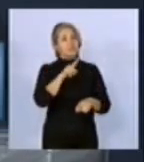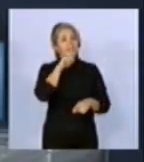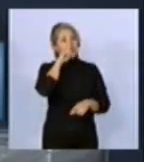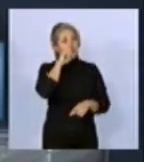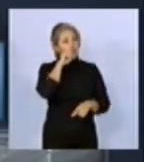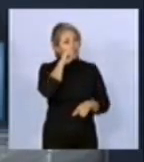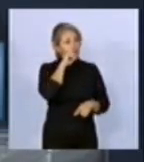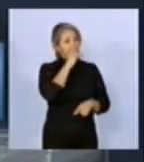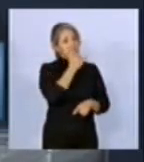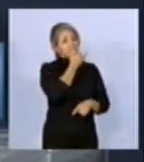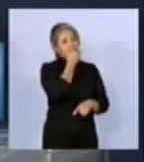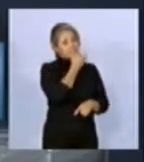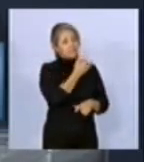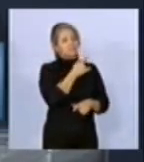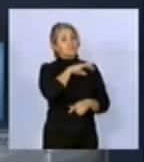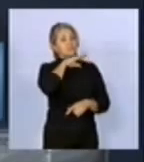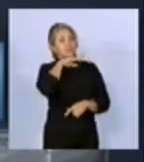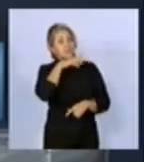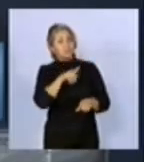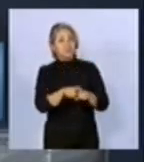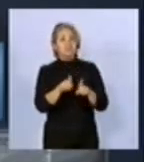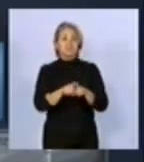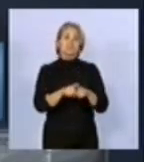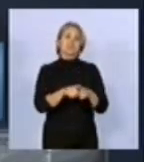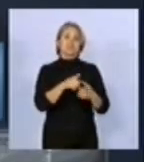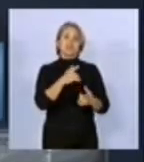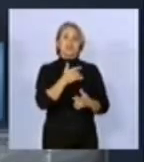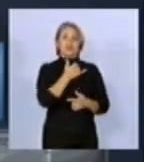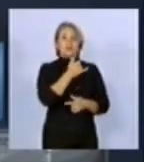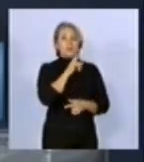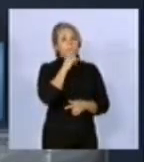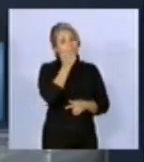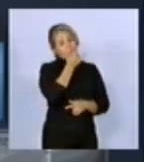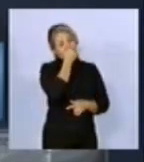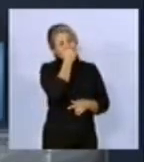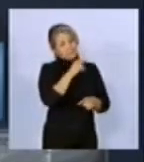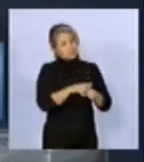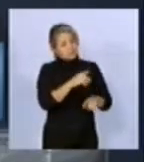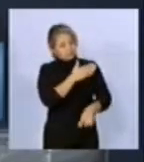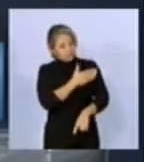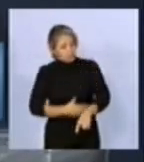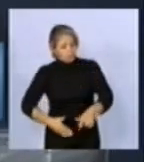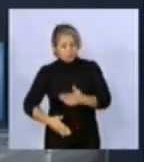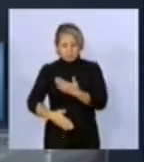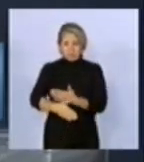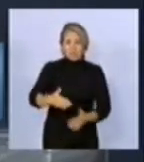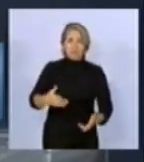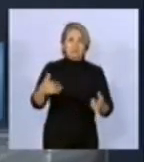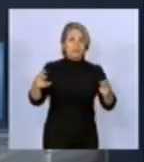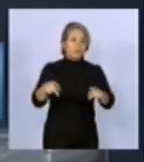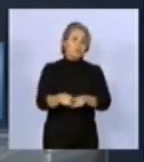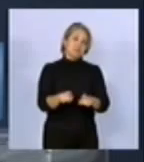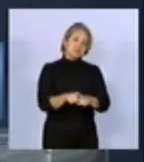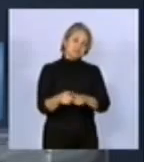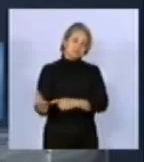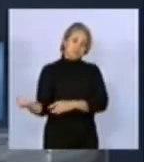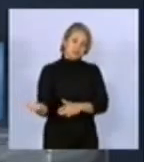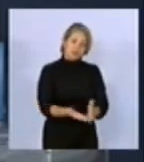peçonhentos e contra os riscos de ferimento no corpo pois a palha da cana corta tanto quanto uma